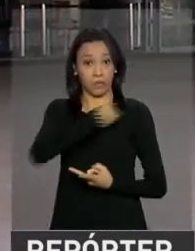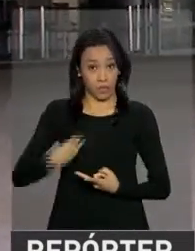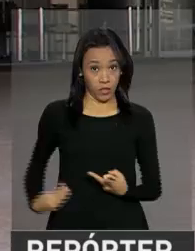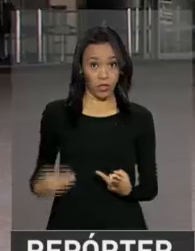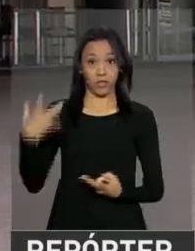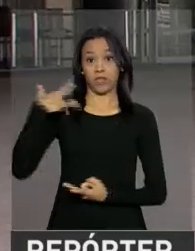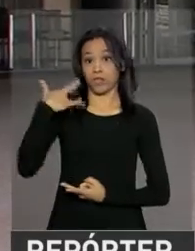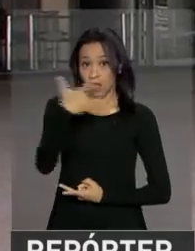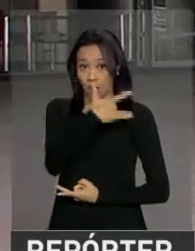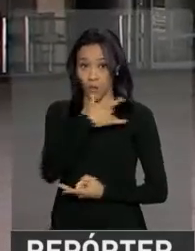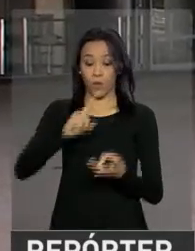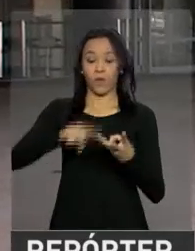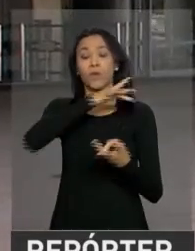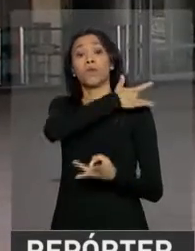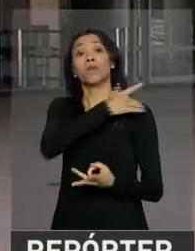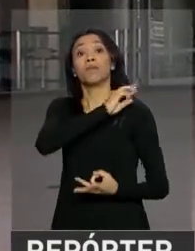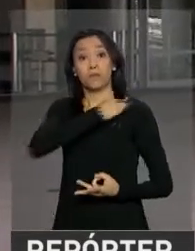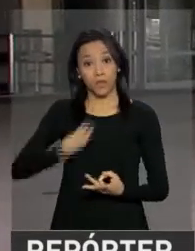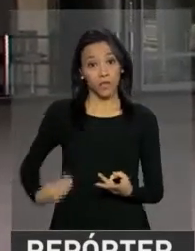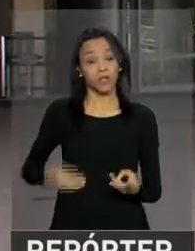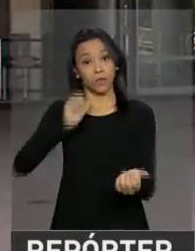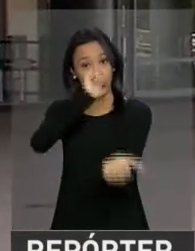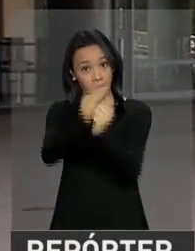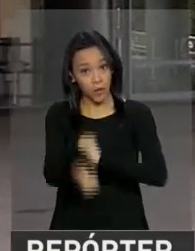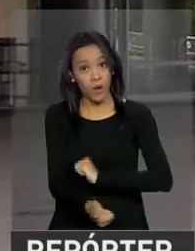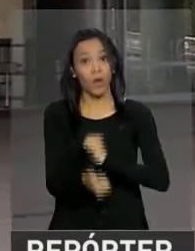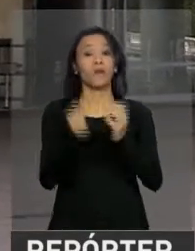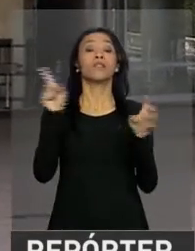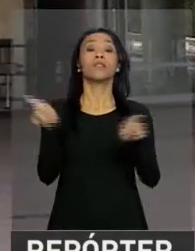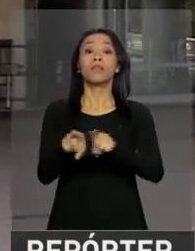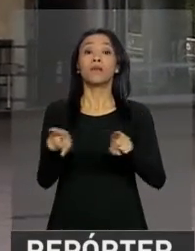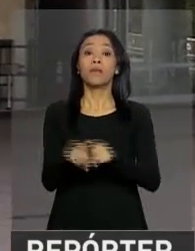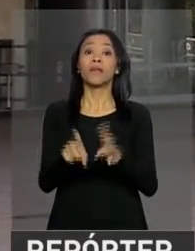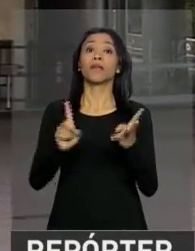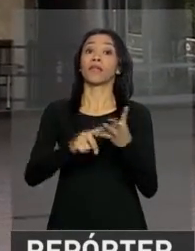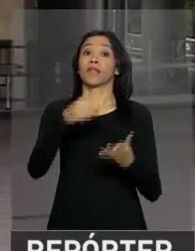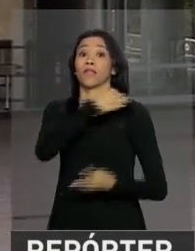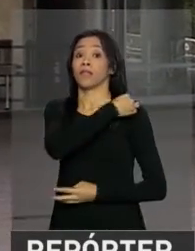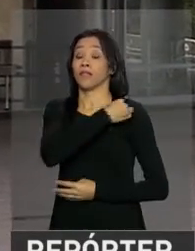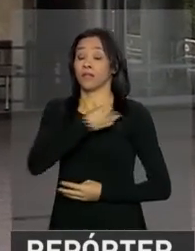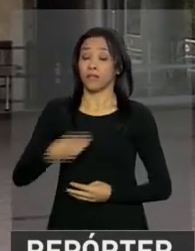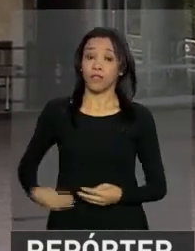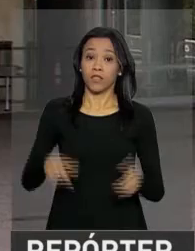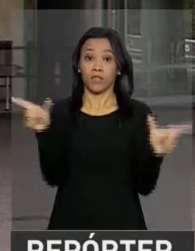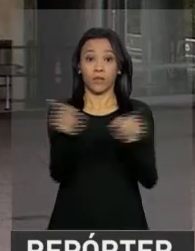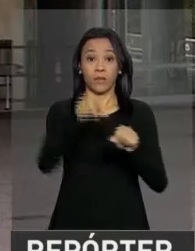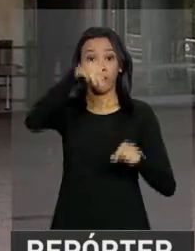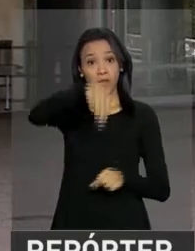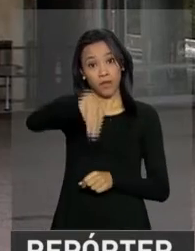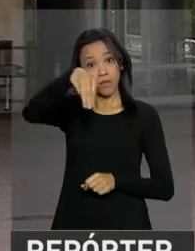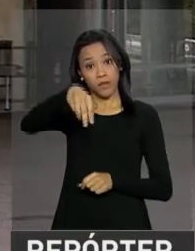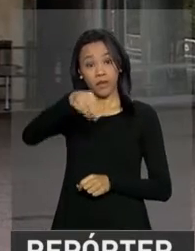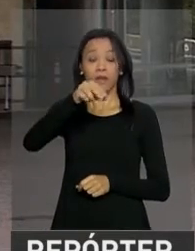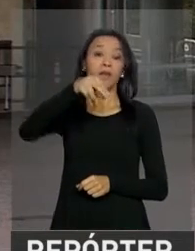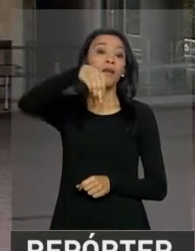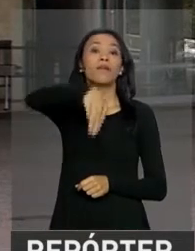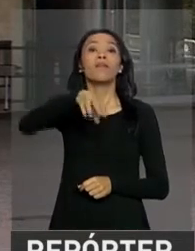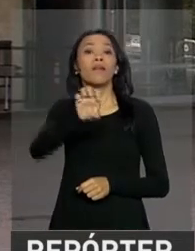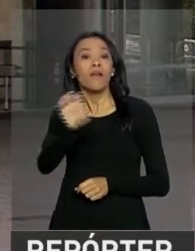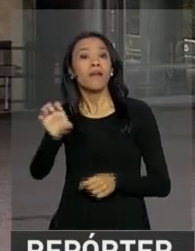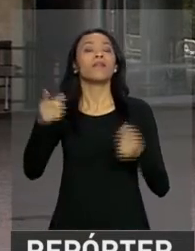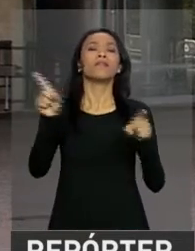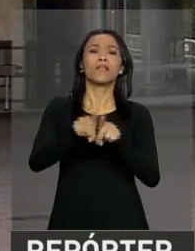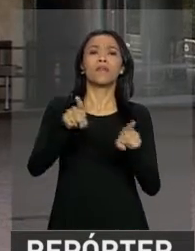ricardo barros do sport leonardo picciani também de minas e energia fernando coelho e ainda do planejamento